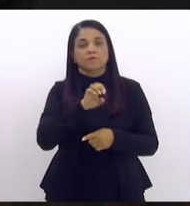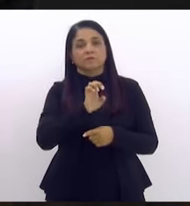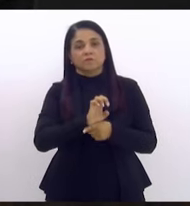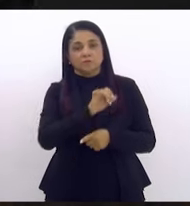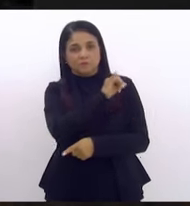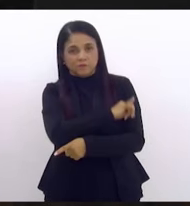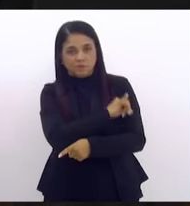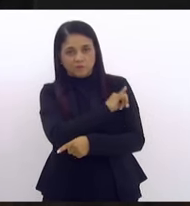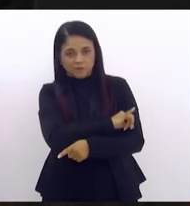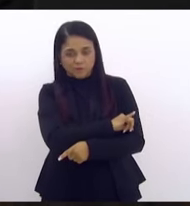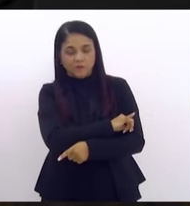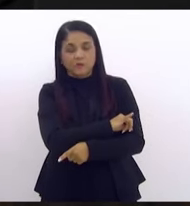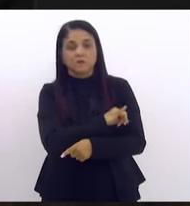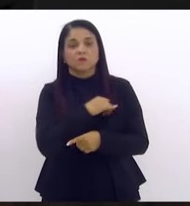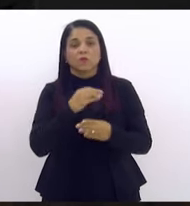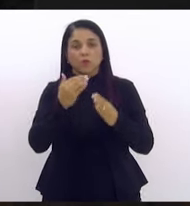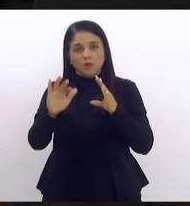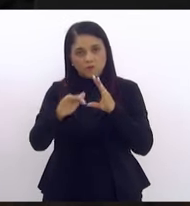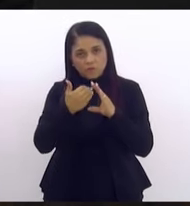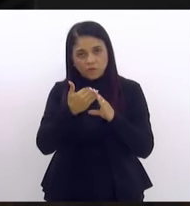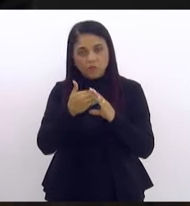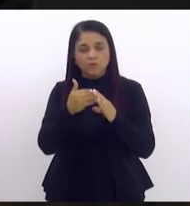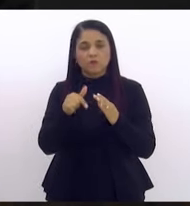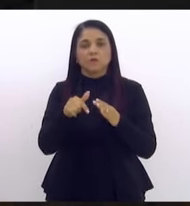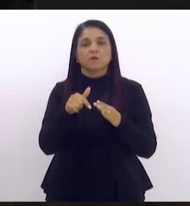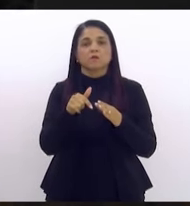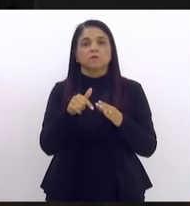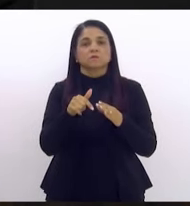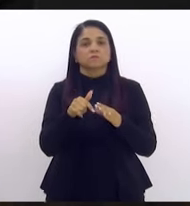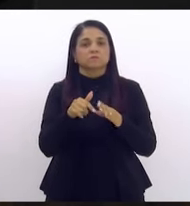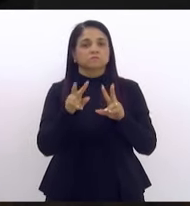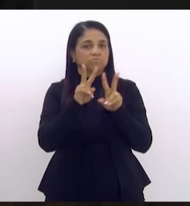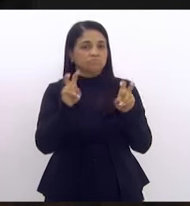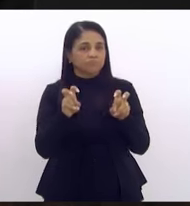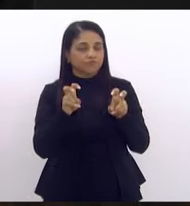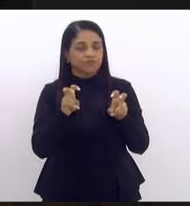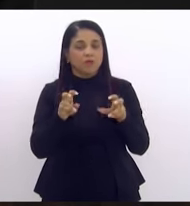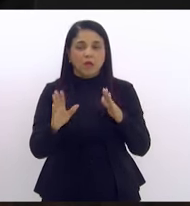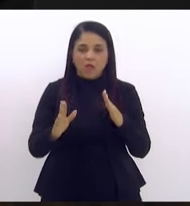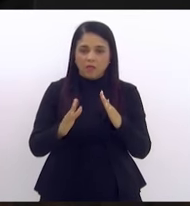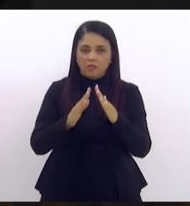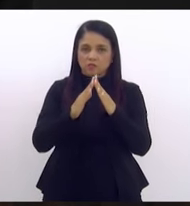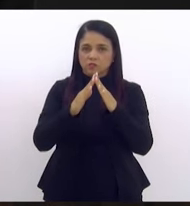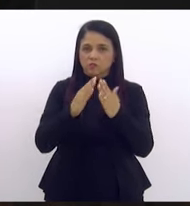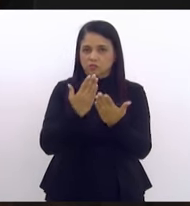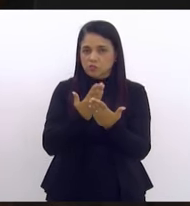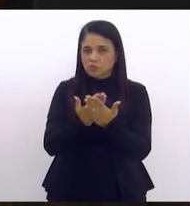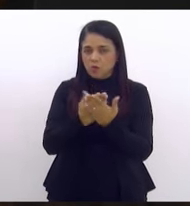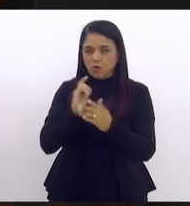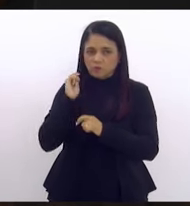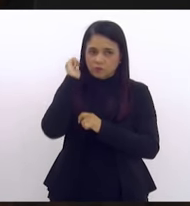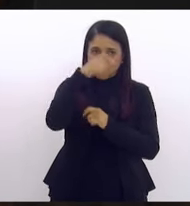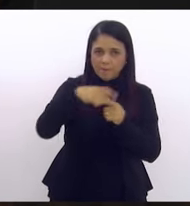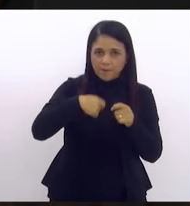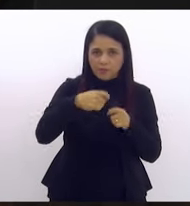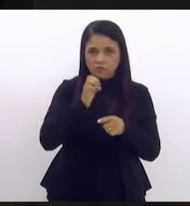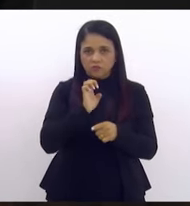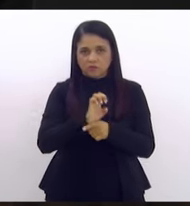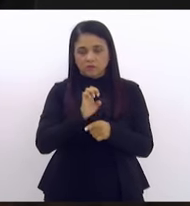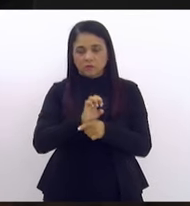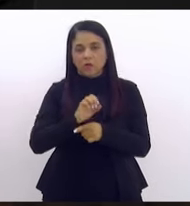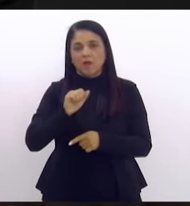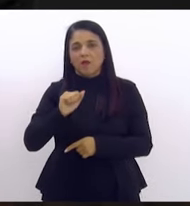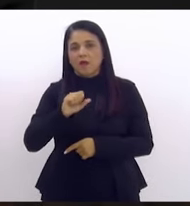governador Cláudio Castro, o envio de mensagem dispondo sobre a reativação da Escola de Pesca Estadual Ascânio de